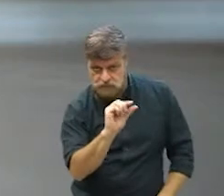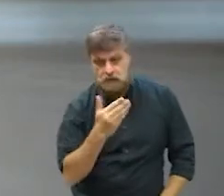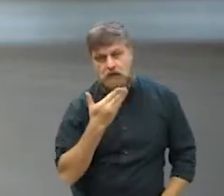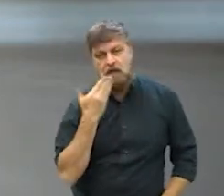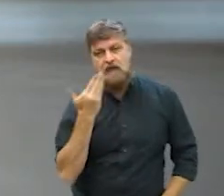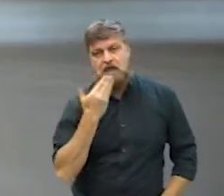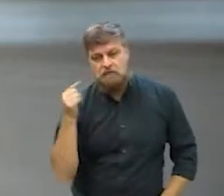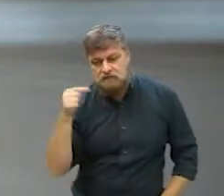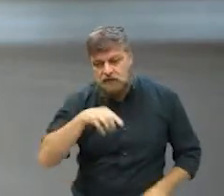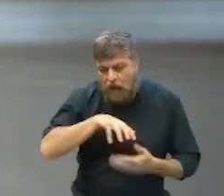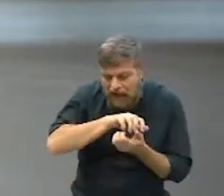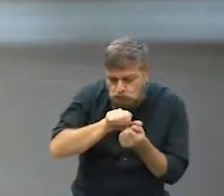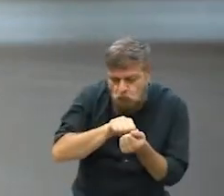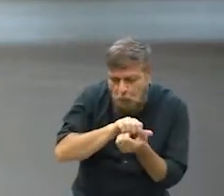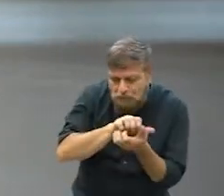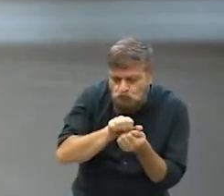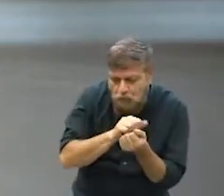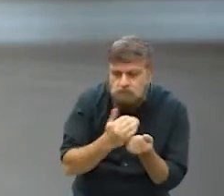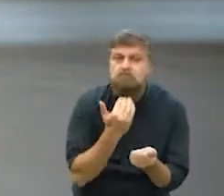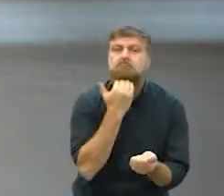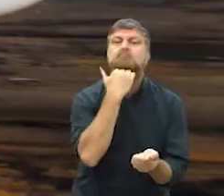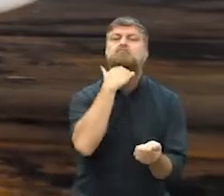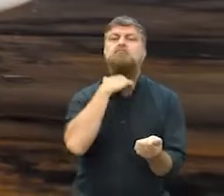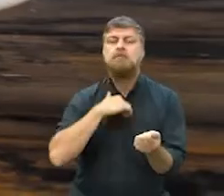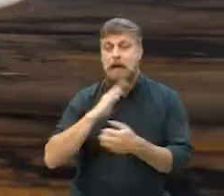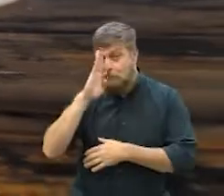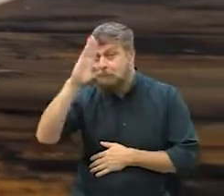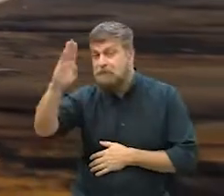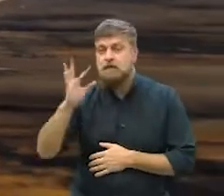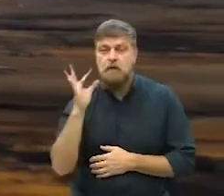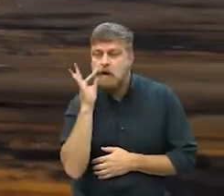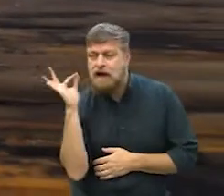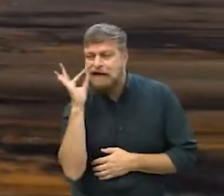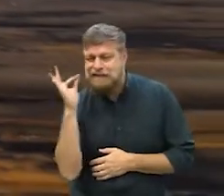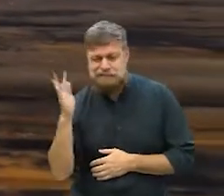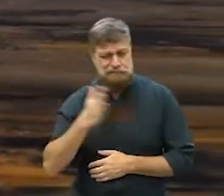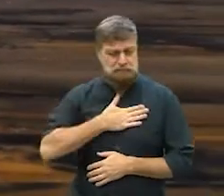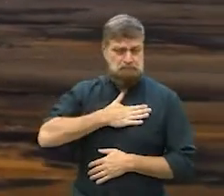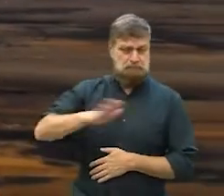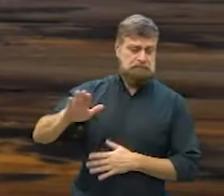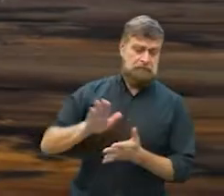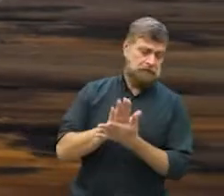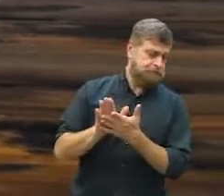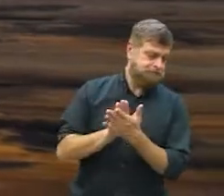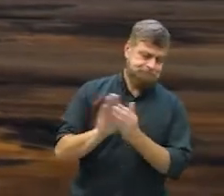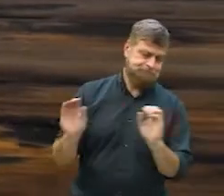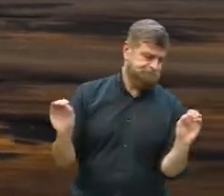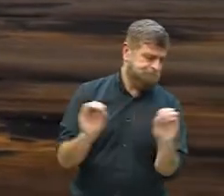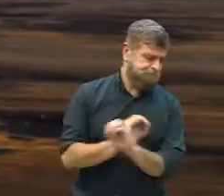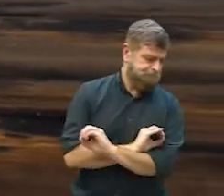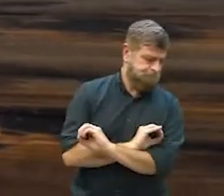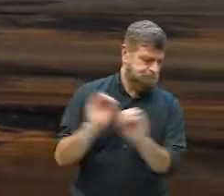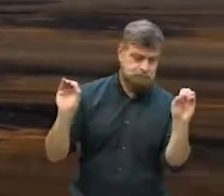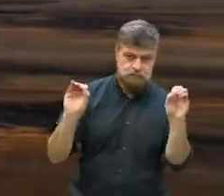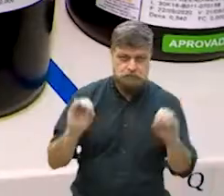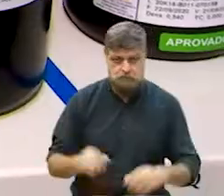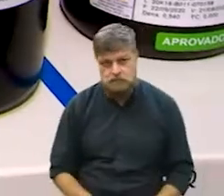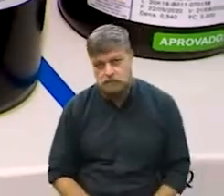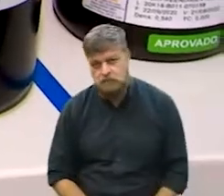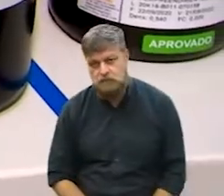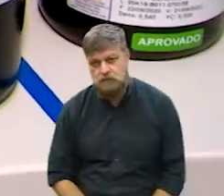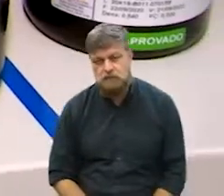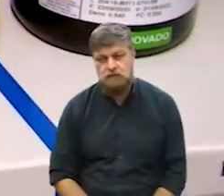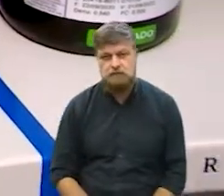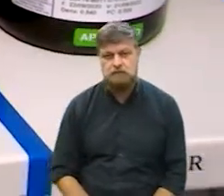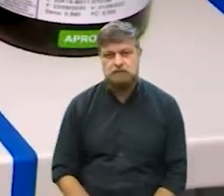microcápsula, facilitando assim a ingestão do bichinho, principalmente dos gatos que não gostam nem um pouco de remédio.